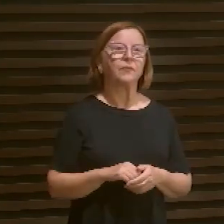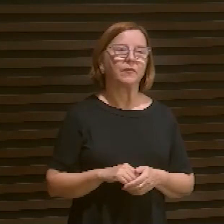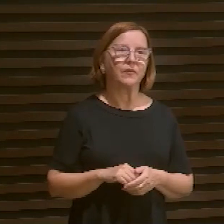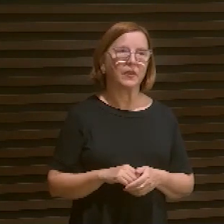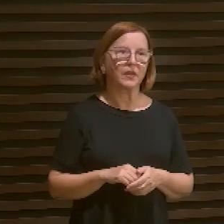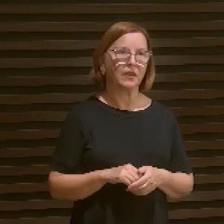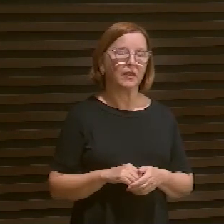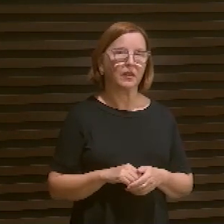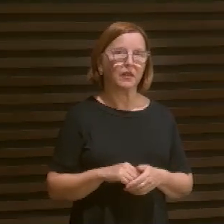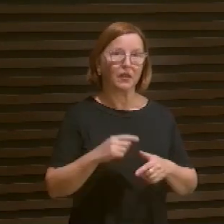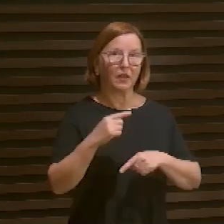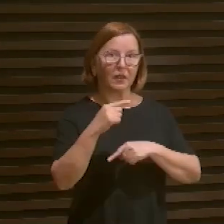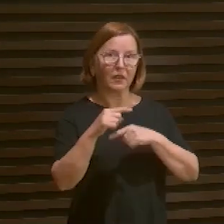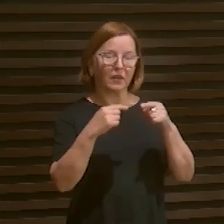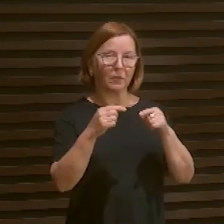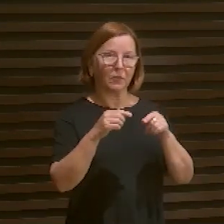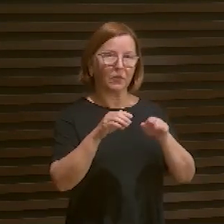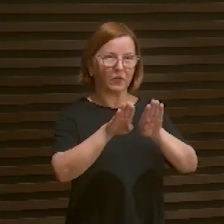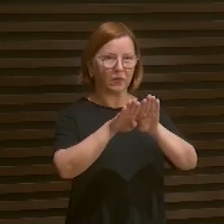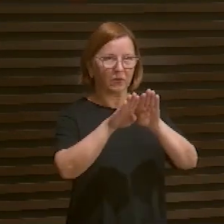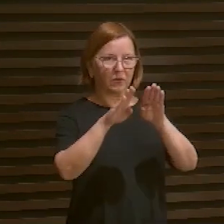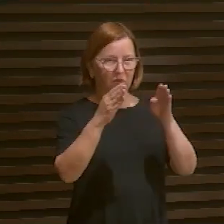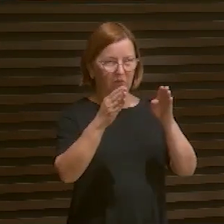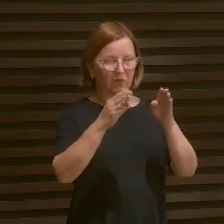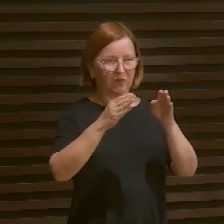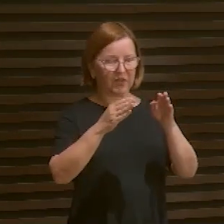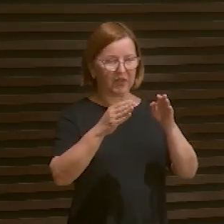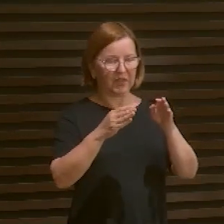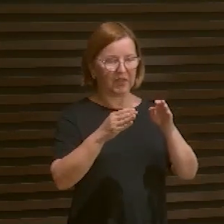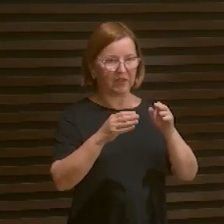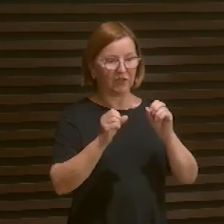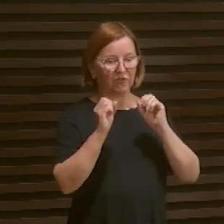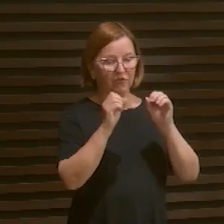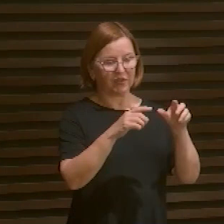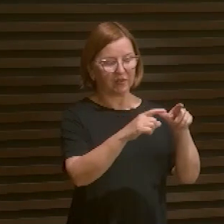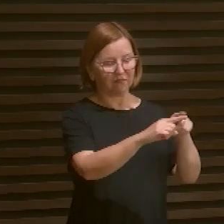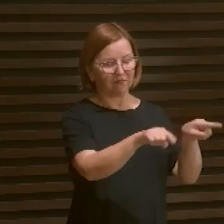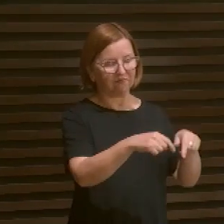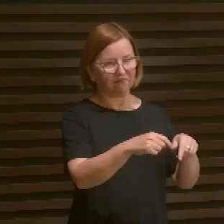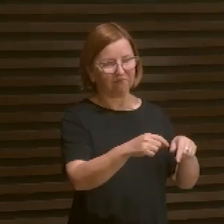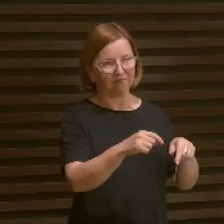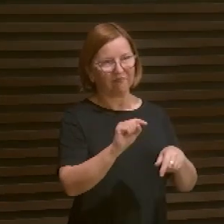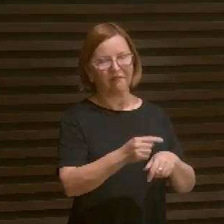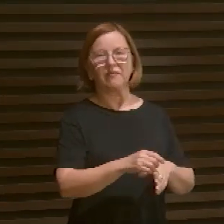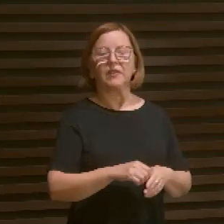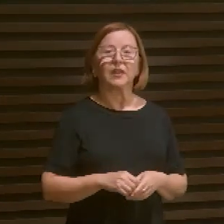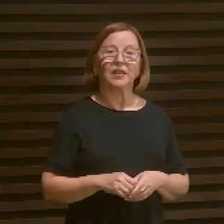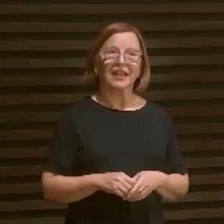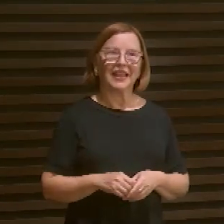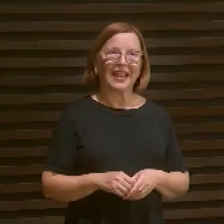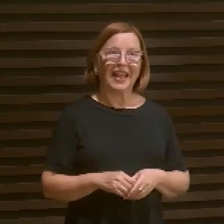ser jogado com o inferno no lago de fogo. Mas nesse ponto aqui, as portas do Hades